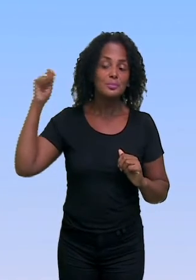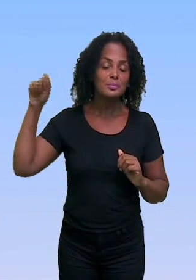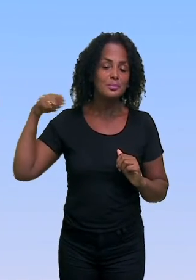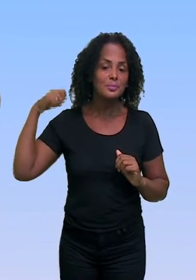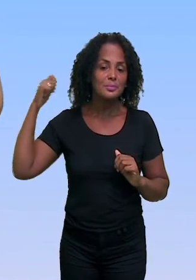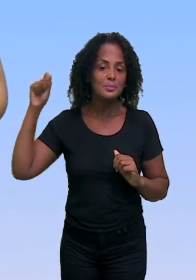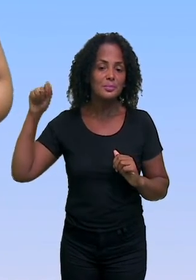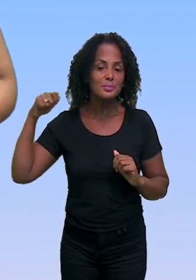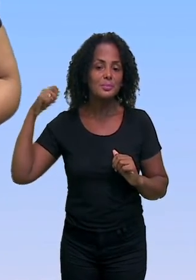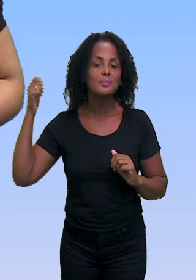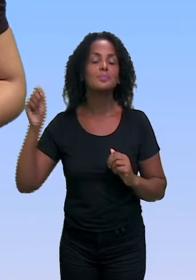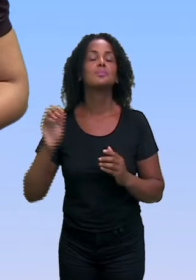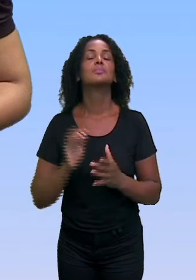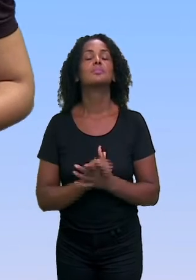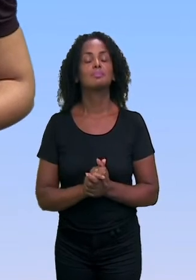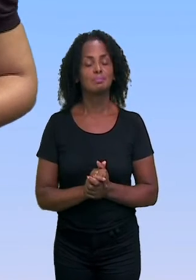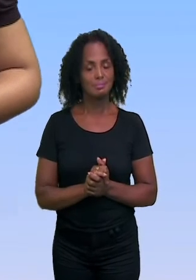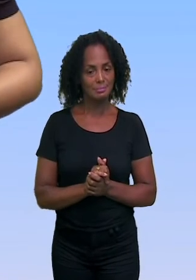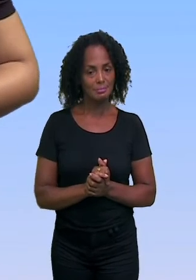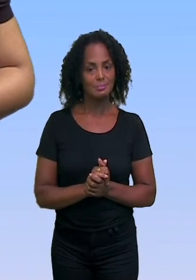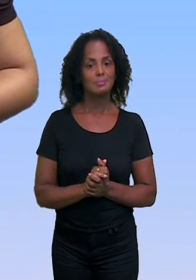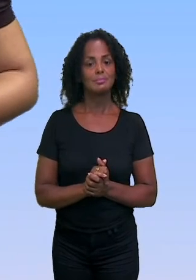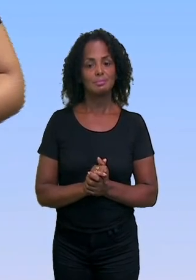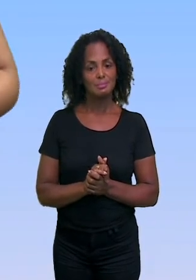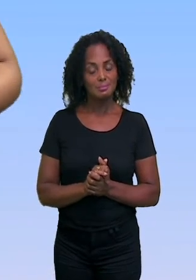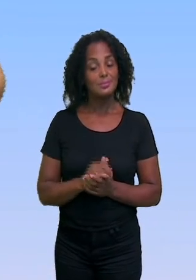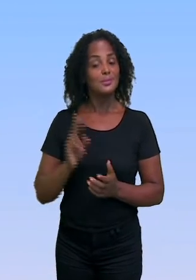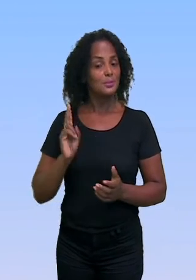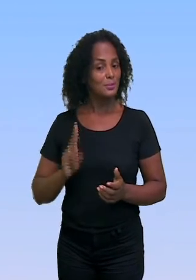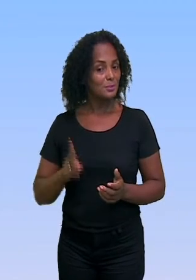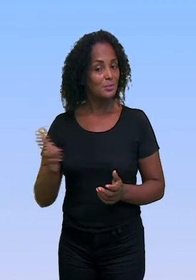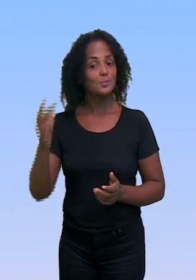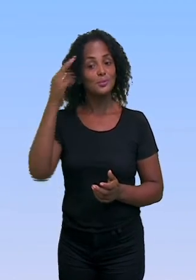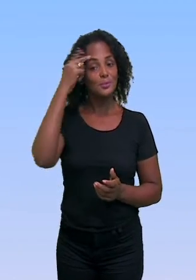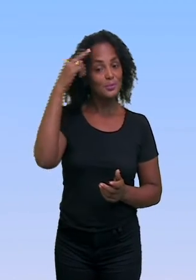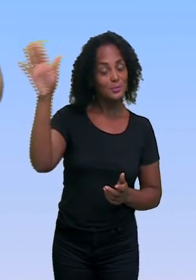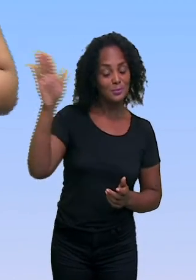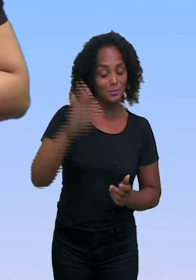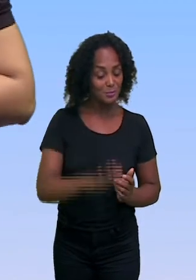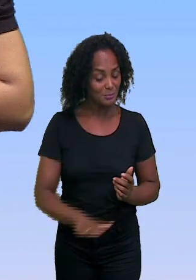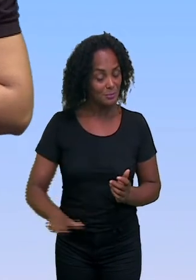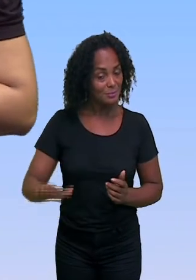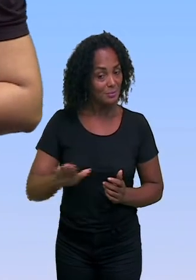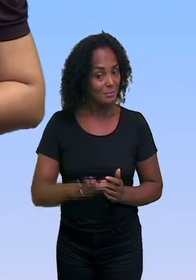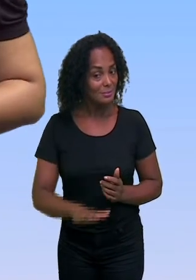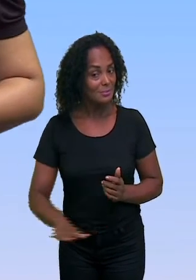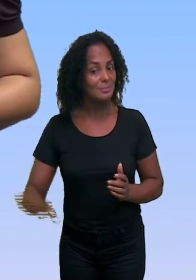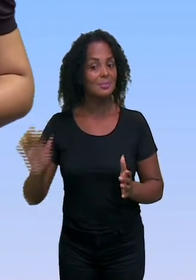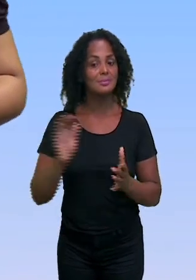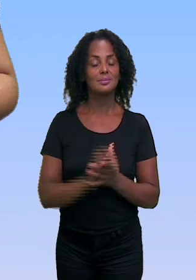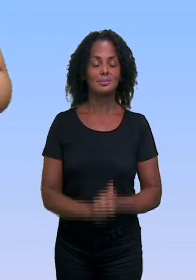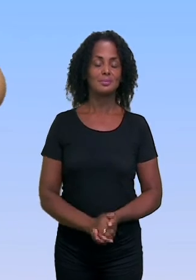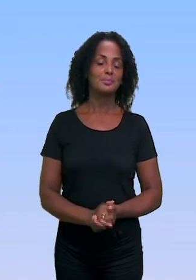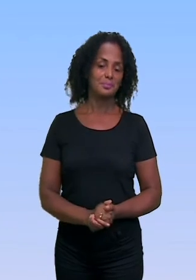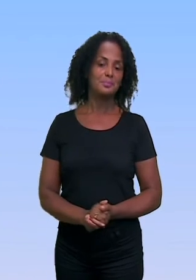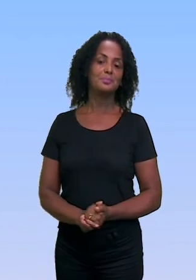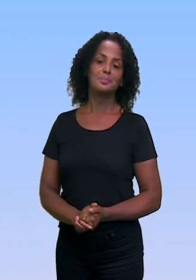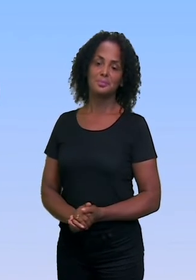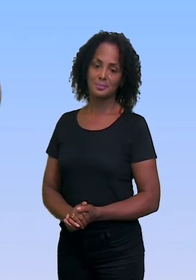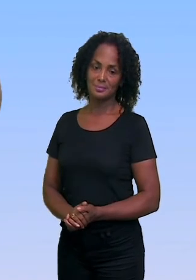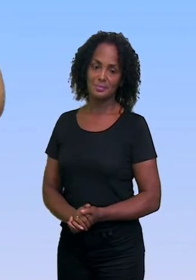atriz Express continuando no sonho da Média vamos ver a nossa próxima por